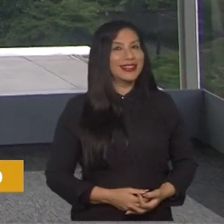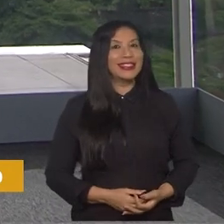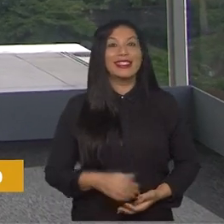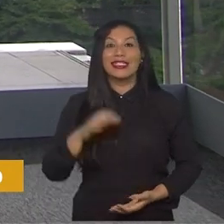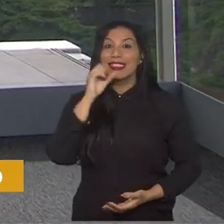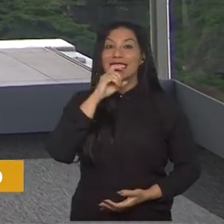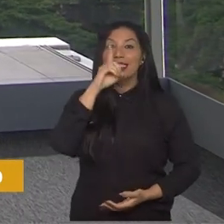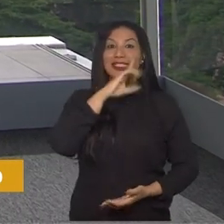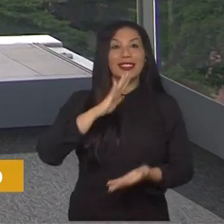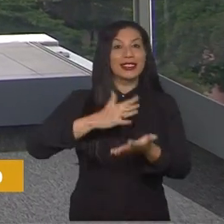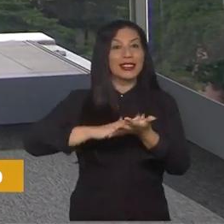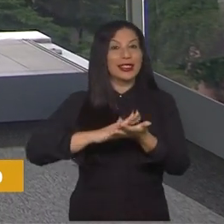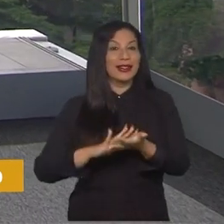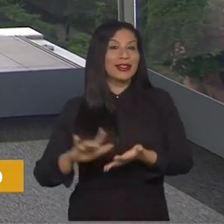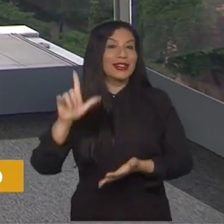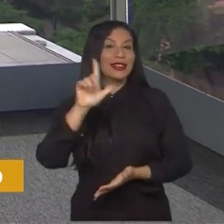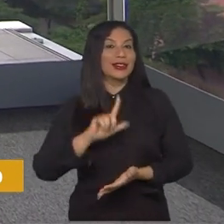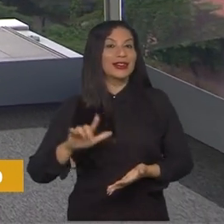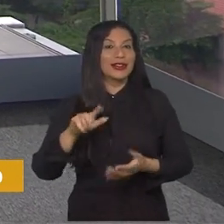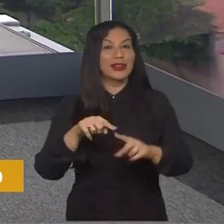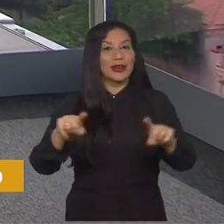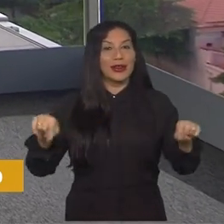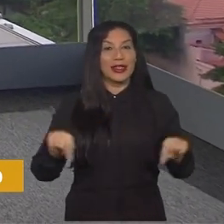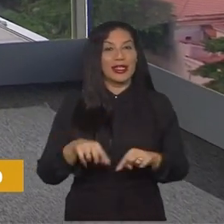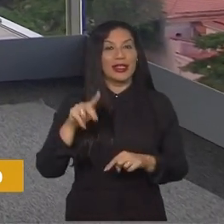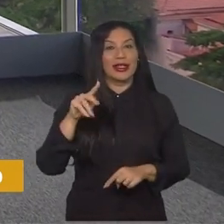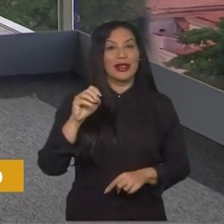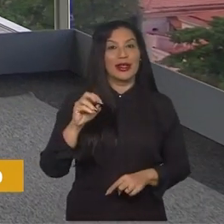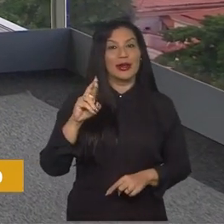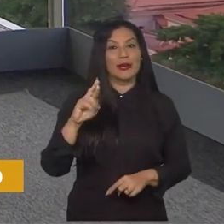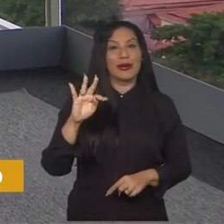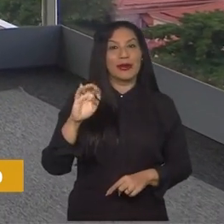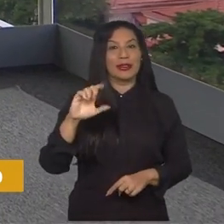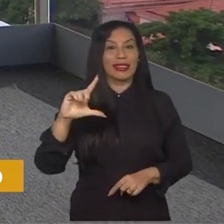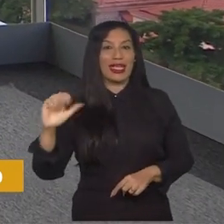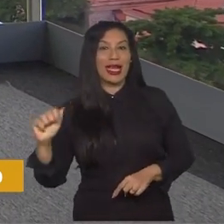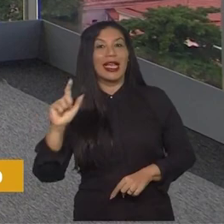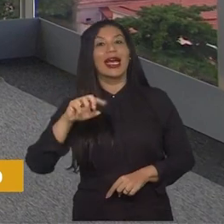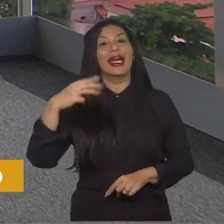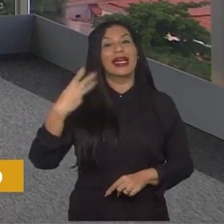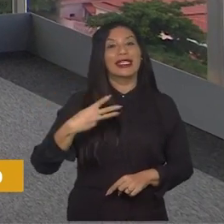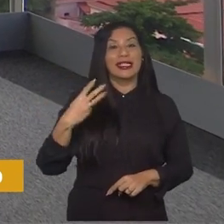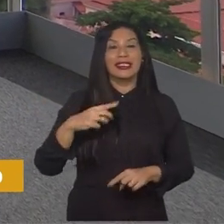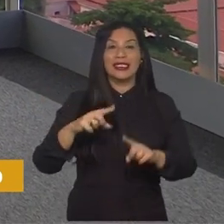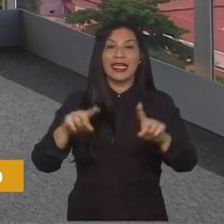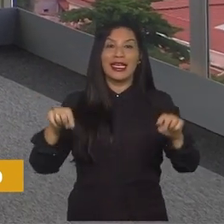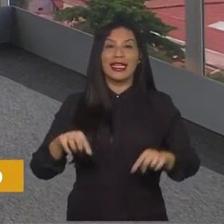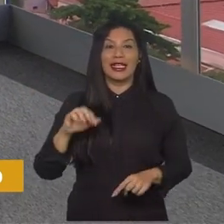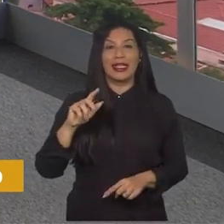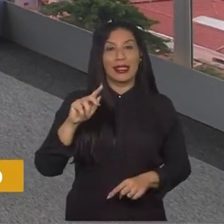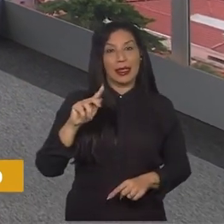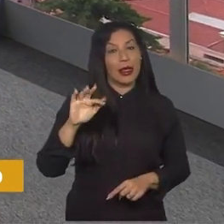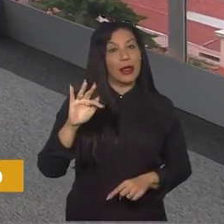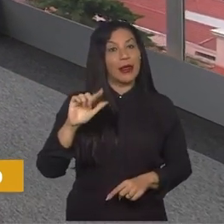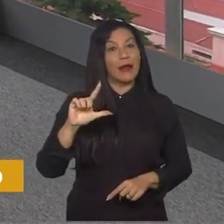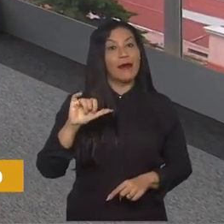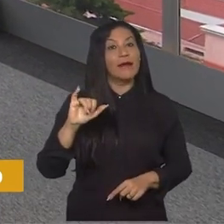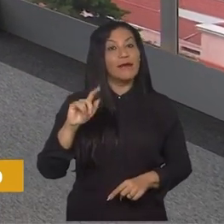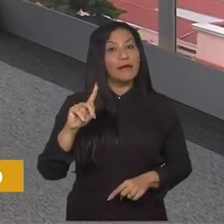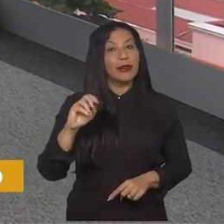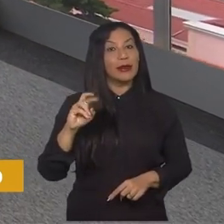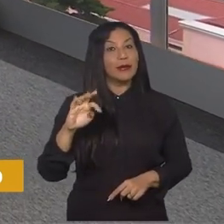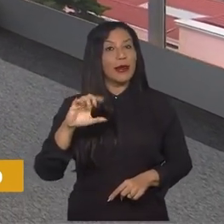Fim de semana de samba e literatura na quadra da Portela. É a terceira edição da Fli Portela. A